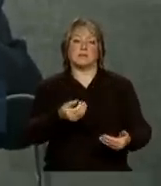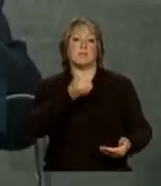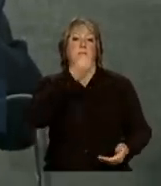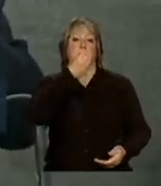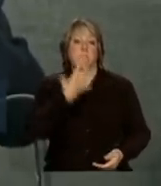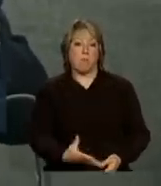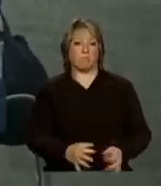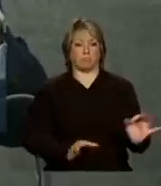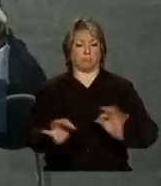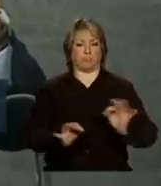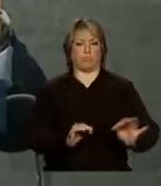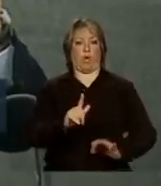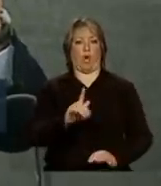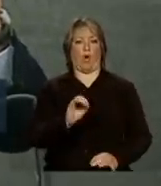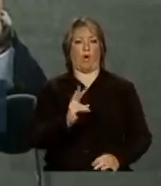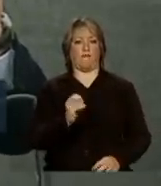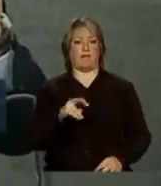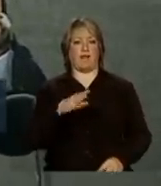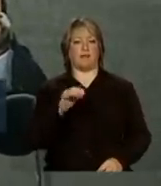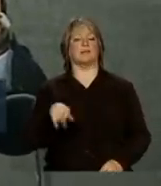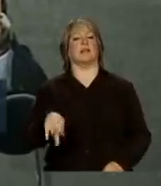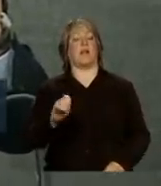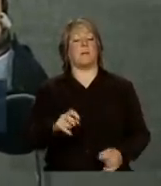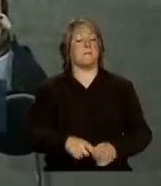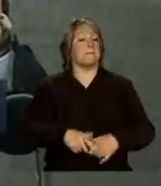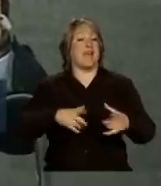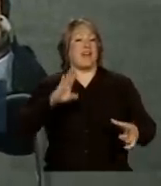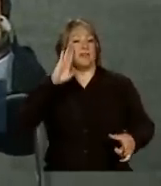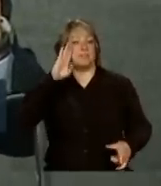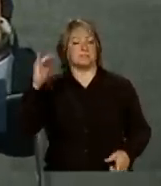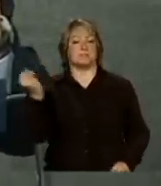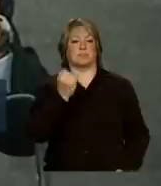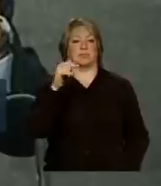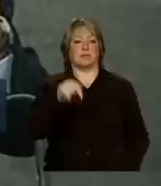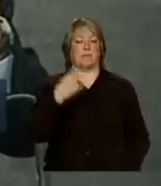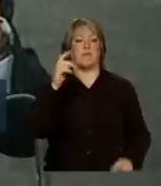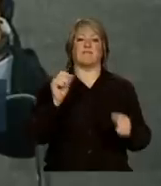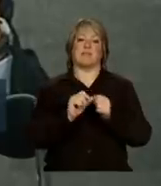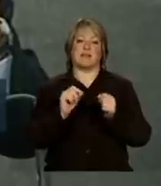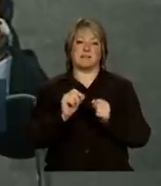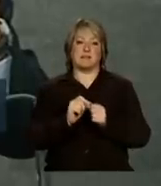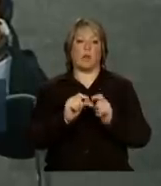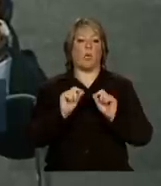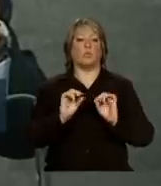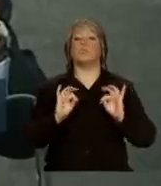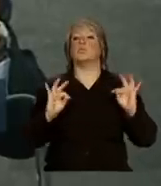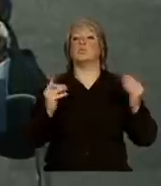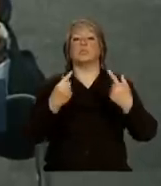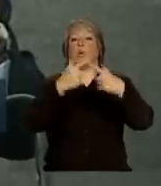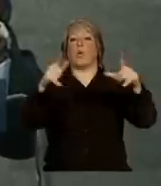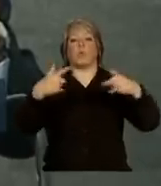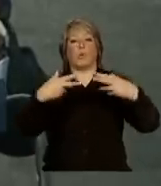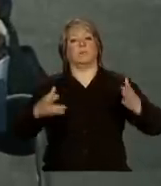governança é o maior definidor de fazer com que o resto